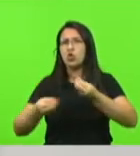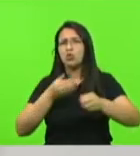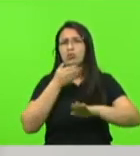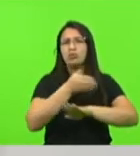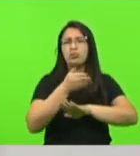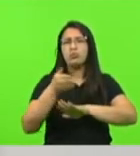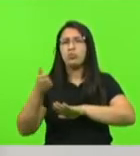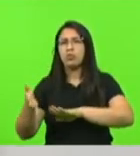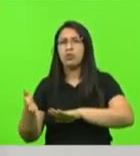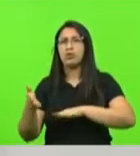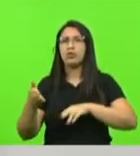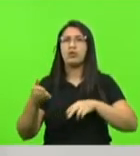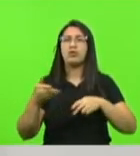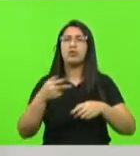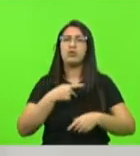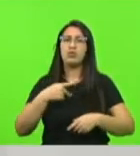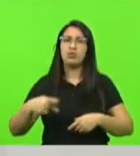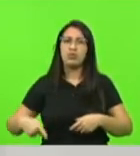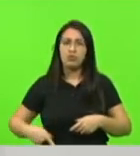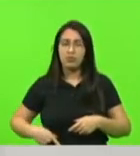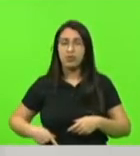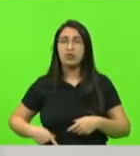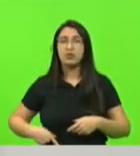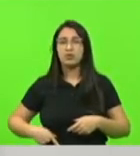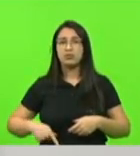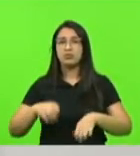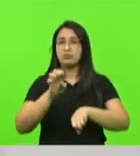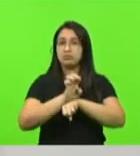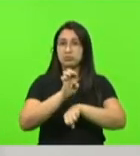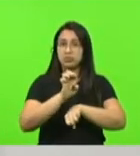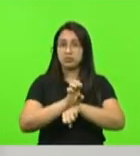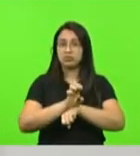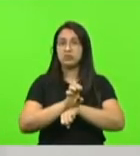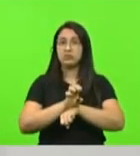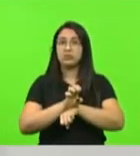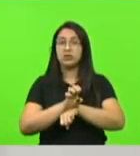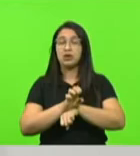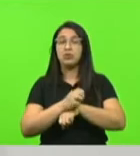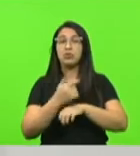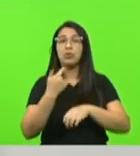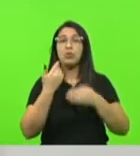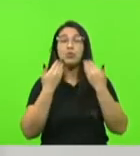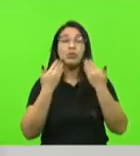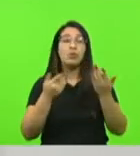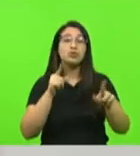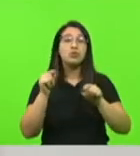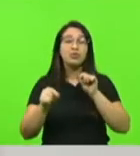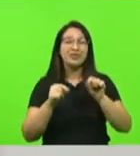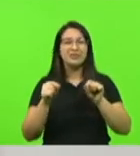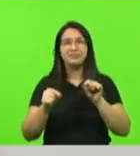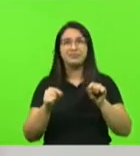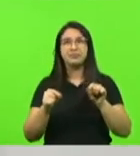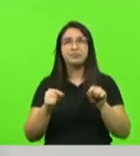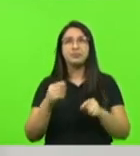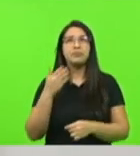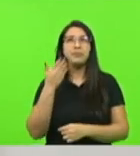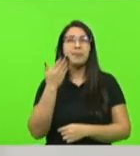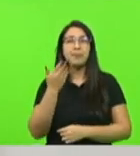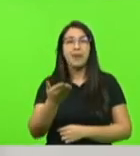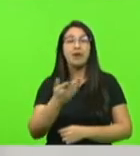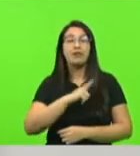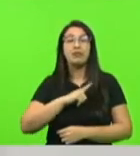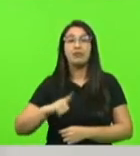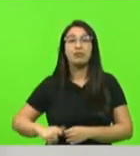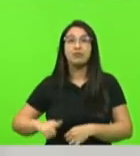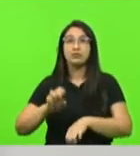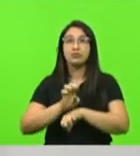do estado por Santa Catarina, eles também trouxeram o quanto o governo do